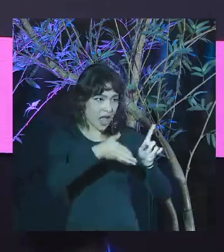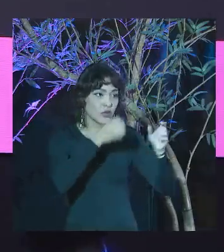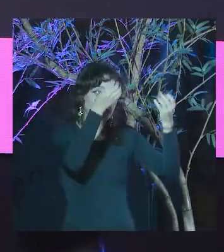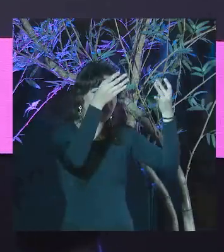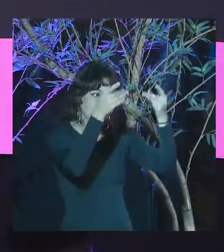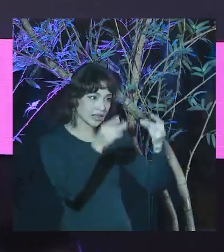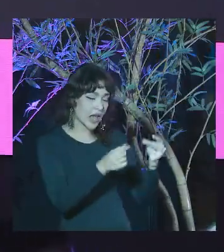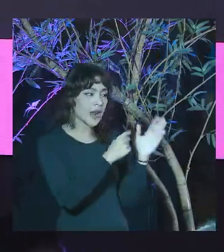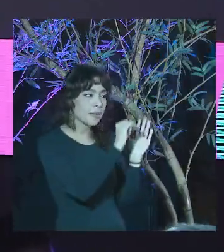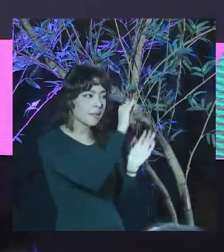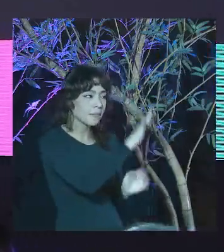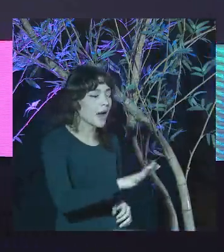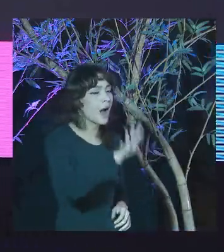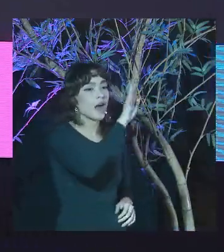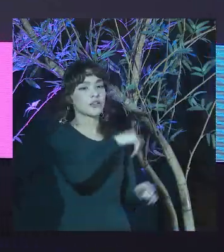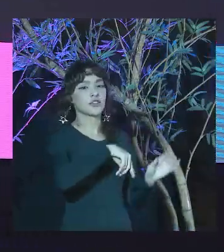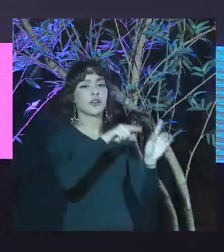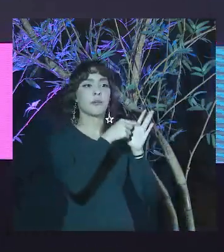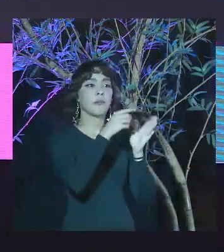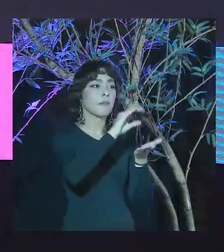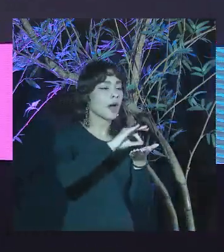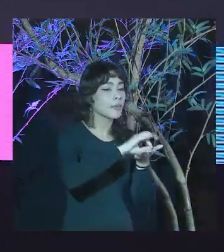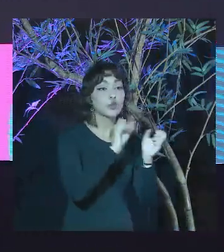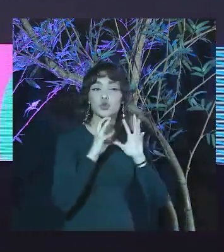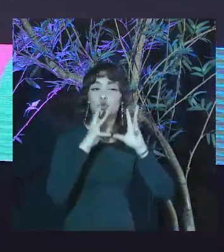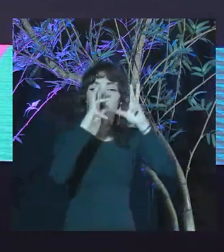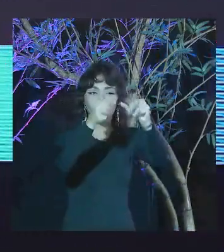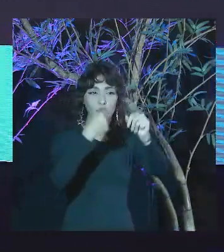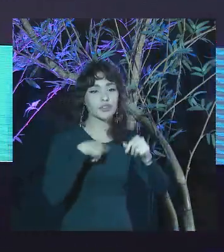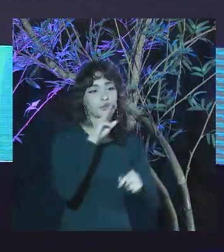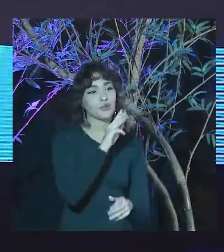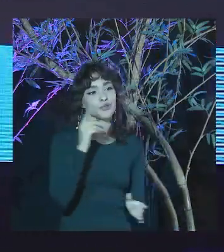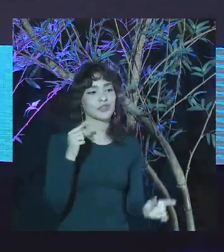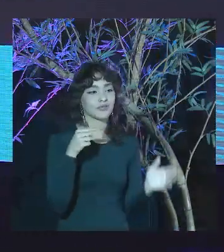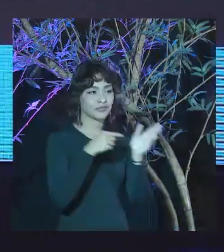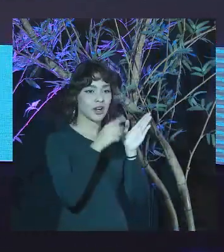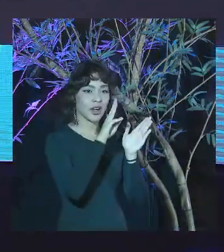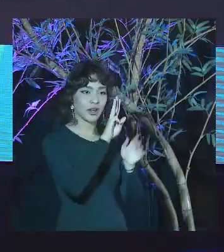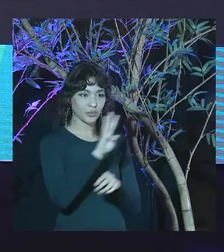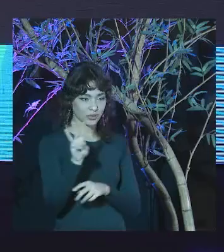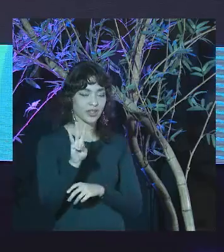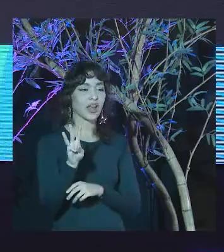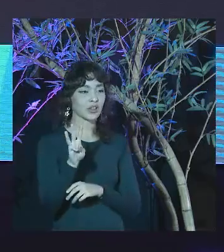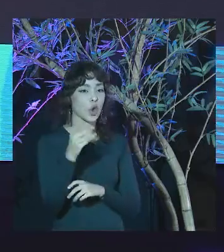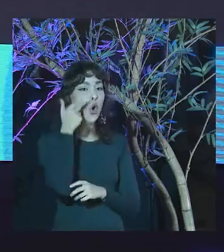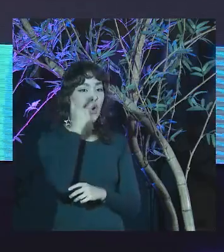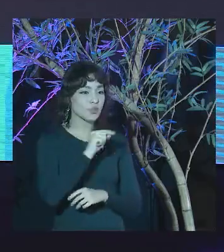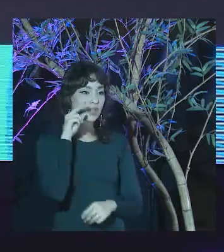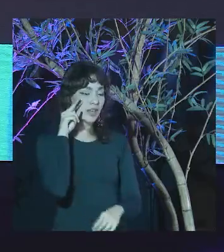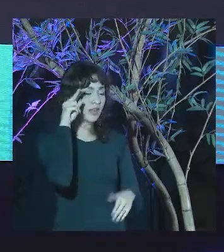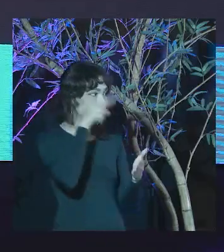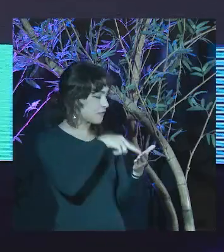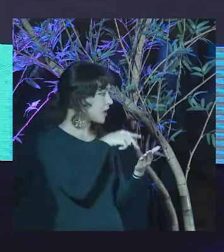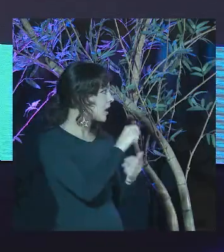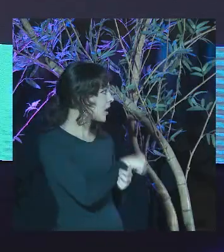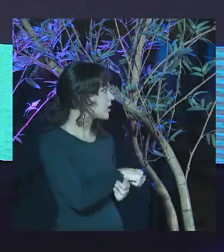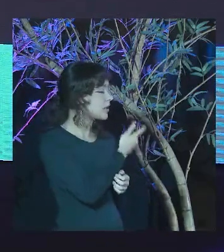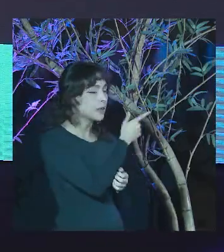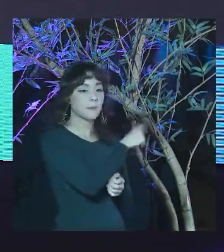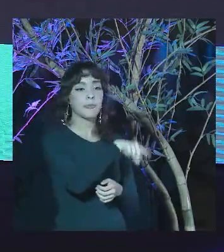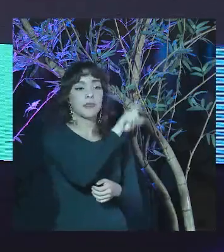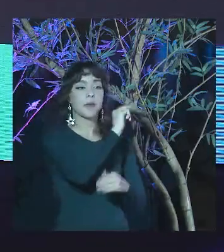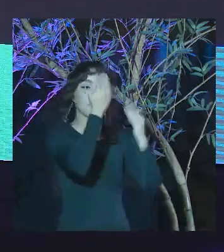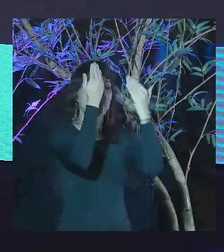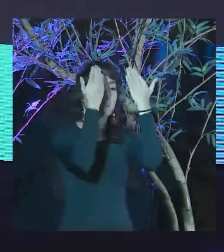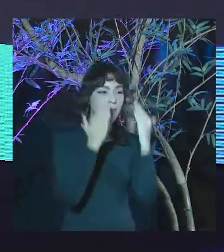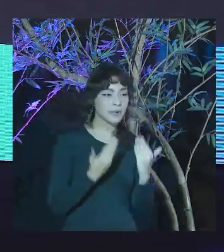os relatórios. Então convido vocês lá para encontrarem depois esse mapeamento sobre o futuro que inundado de dados vai lá dentro